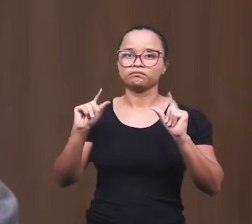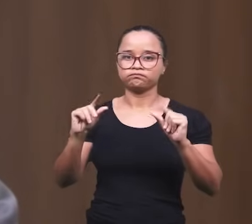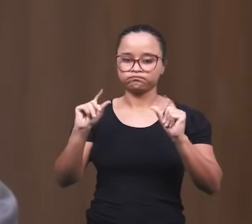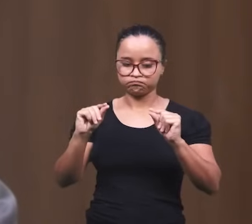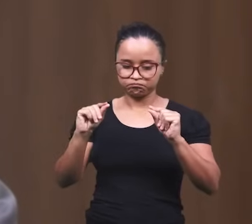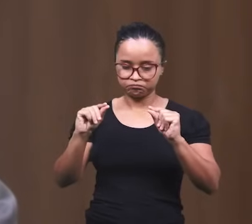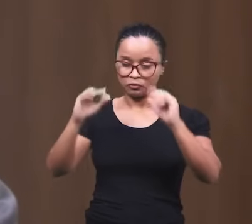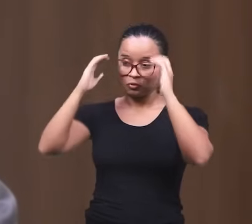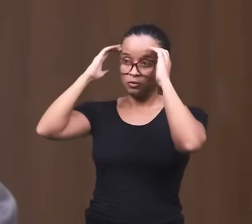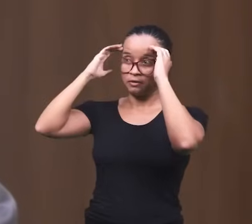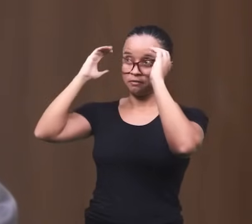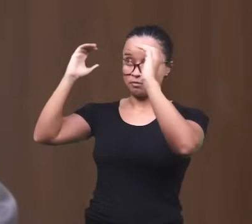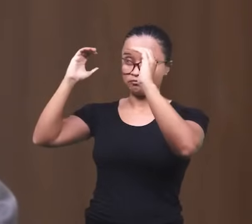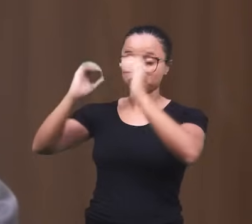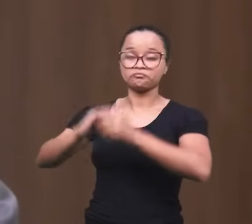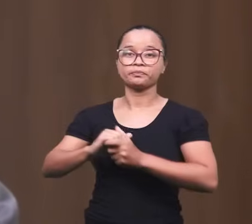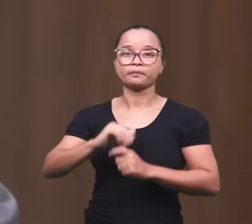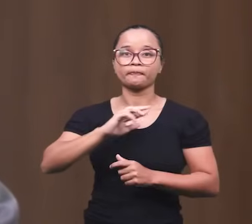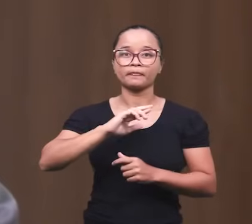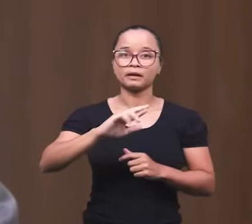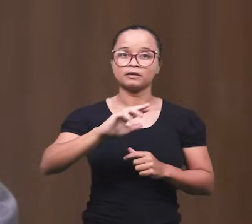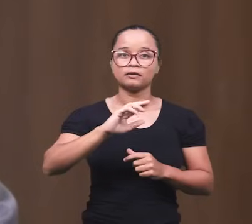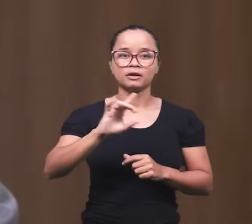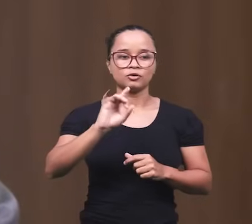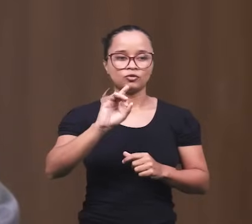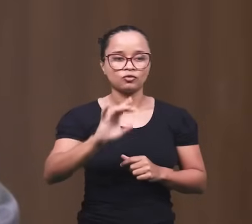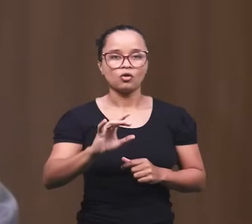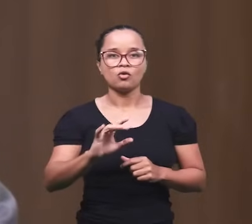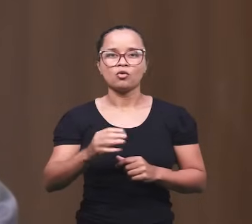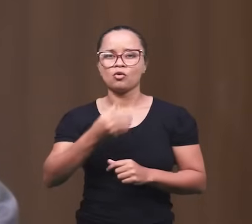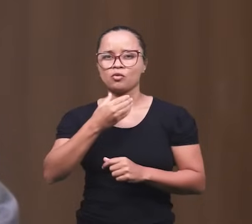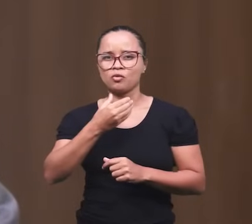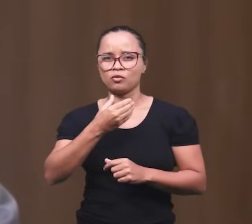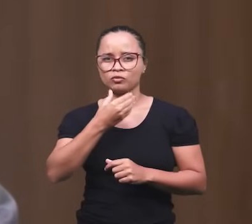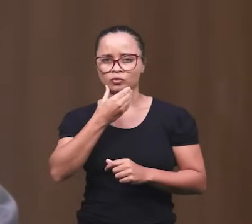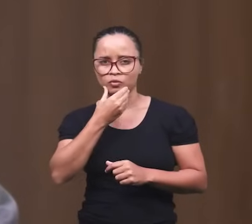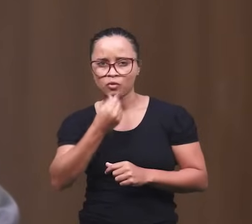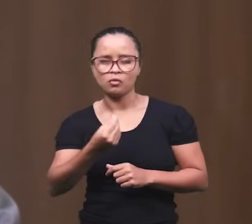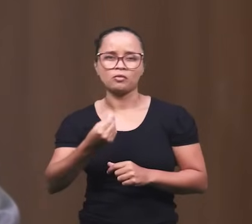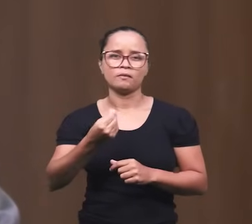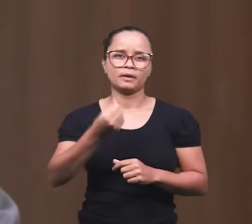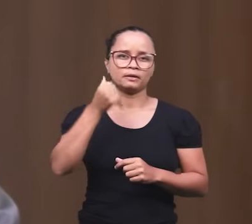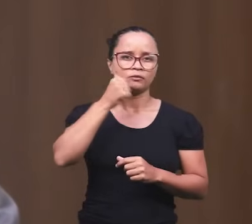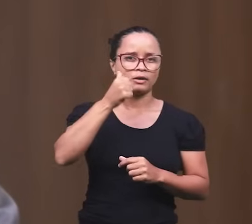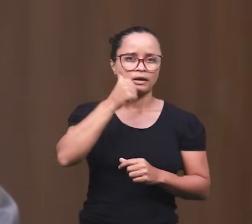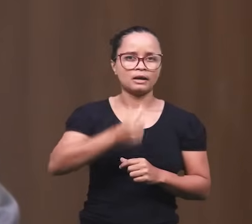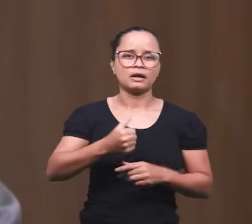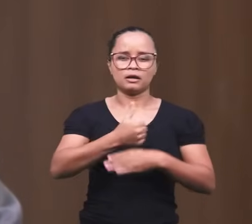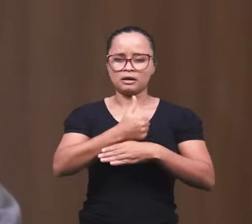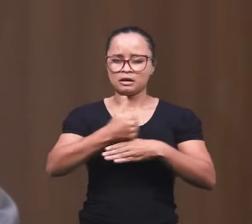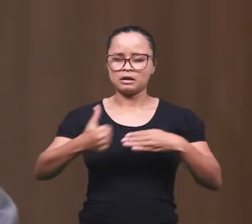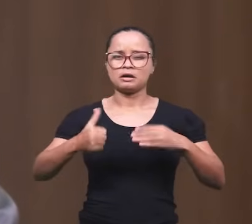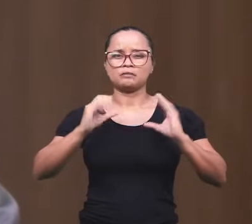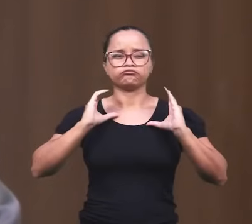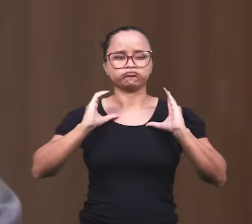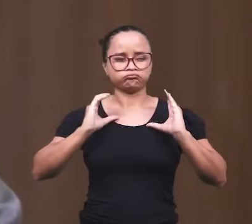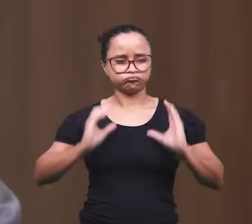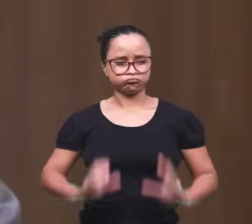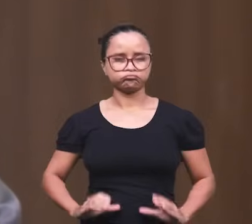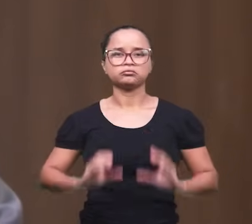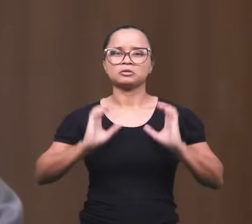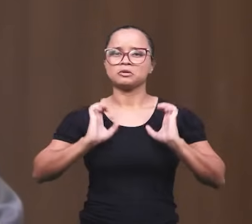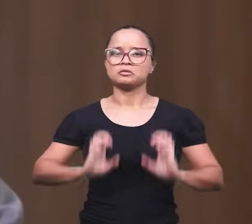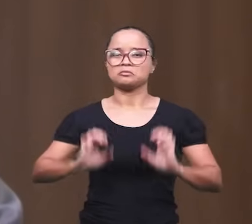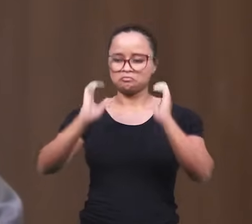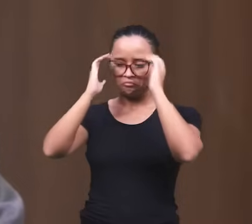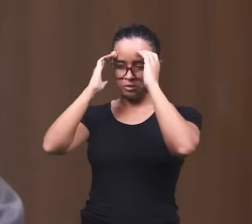respeito não só da pessoa do homem do do caráter da mulher também a sinceridade o